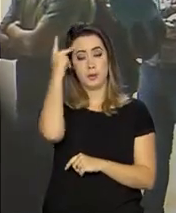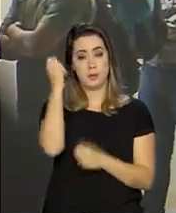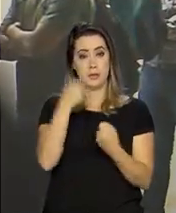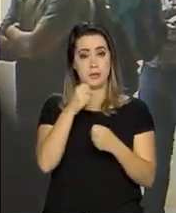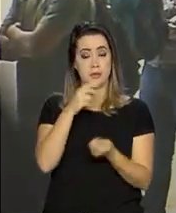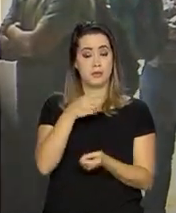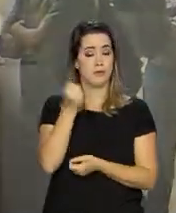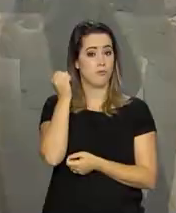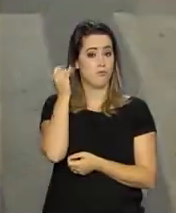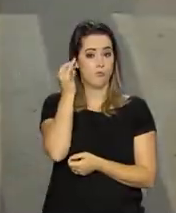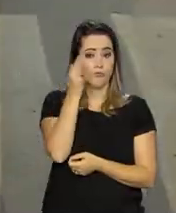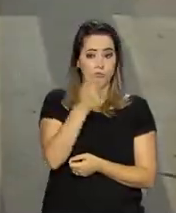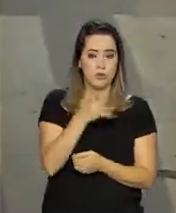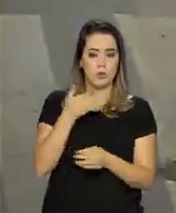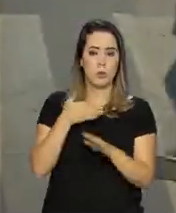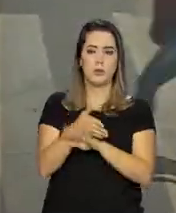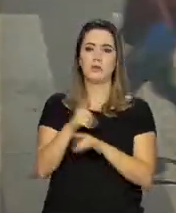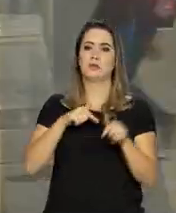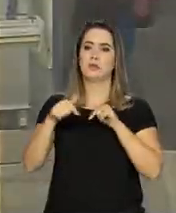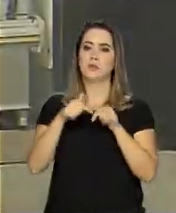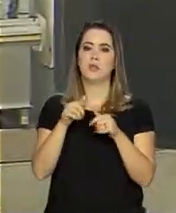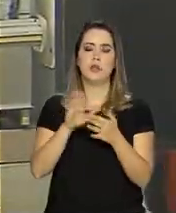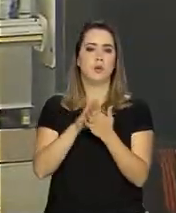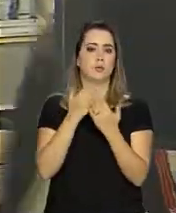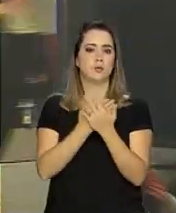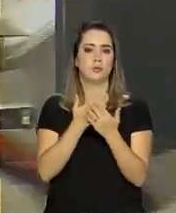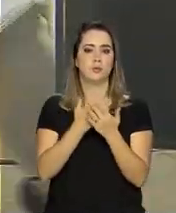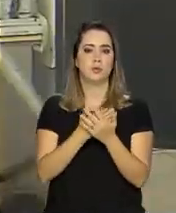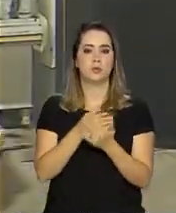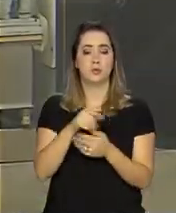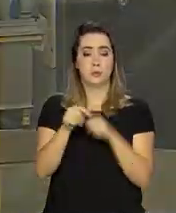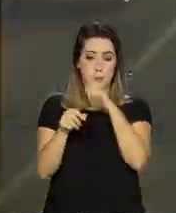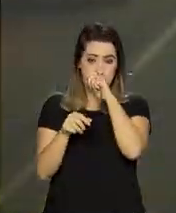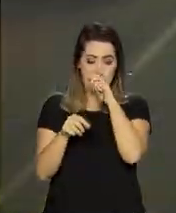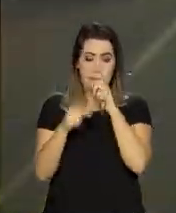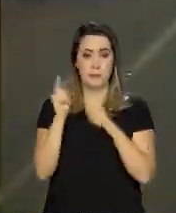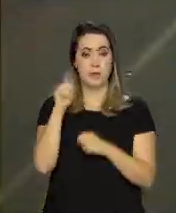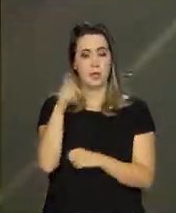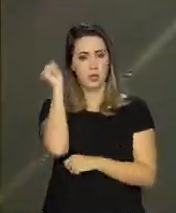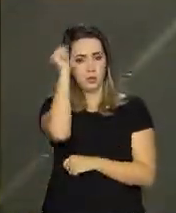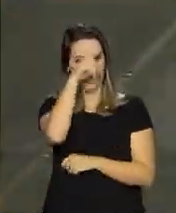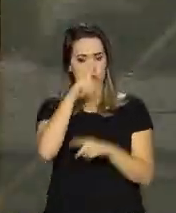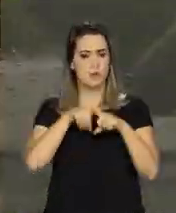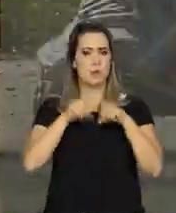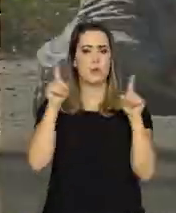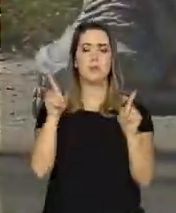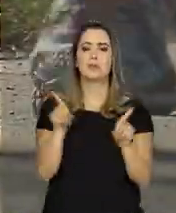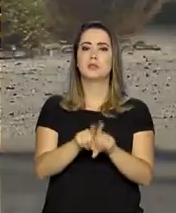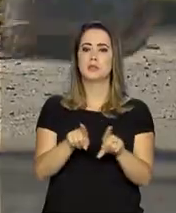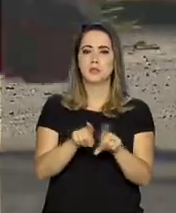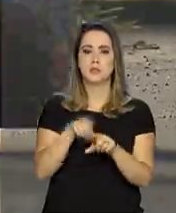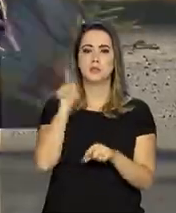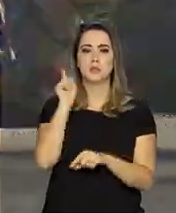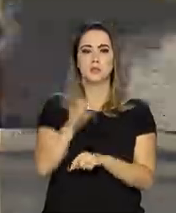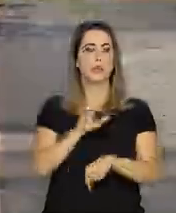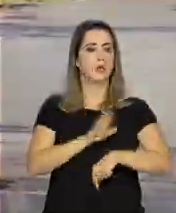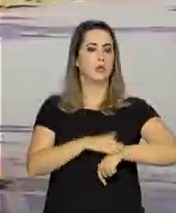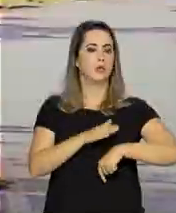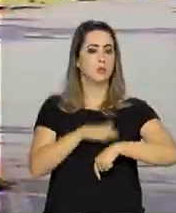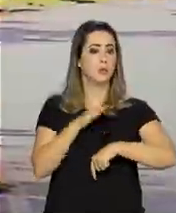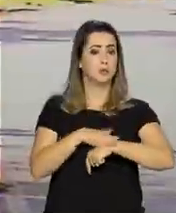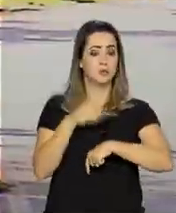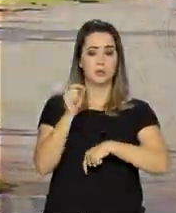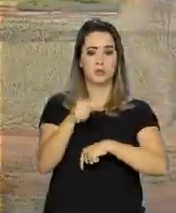para trabalhar e ir para a escola, ele tem gosto de café amargo. Mas também é o momento de aproveitar o